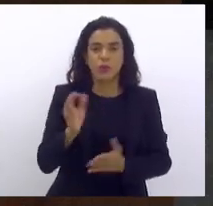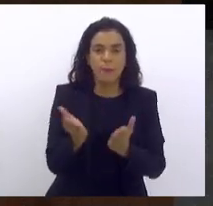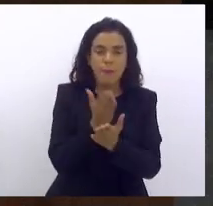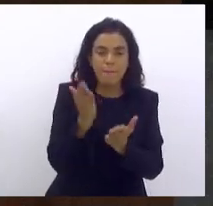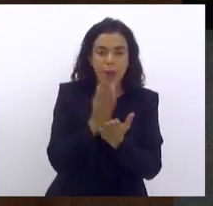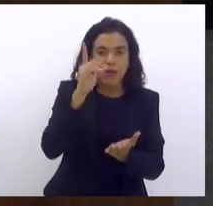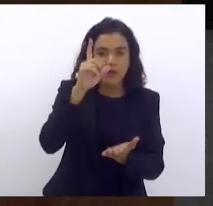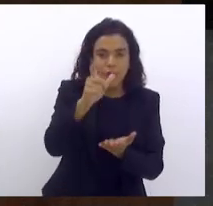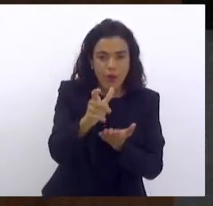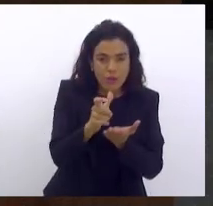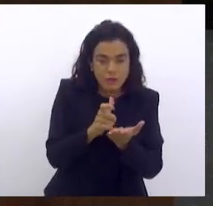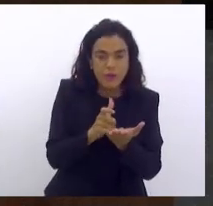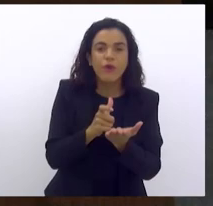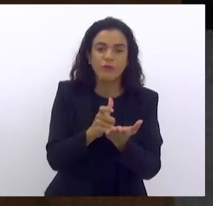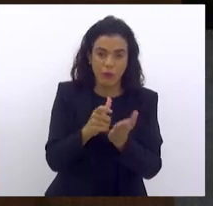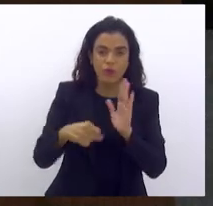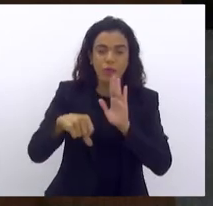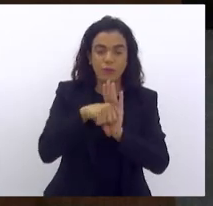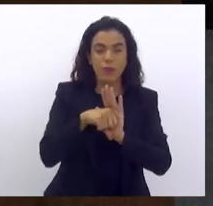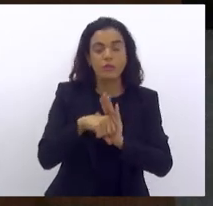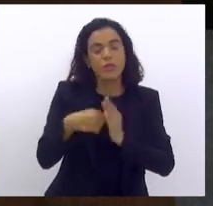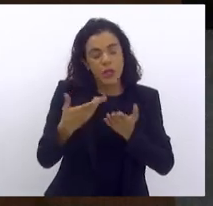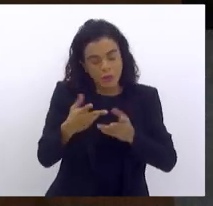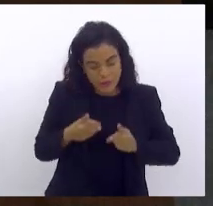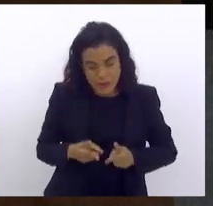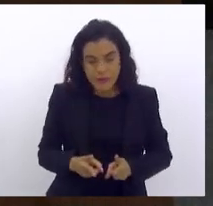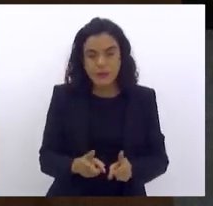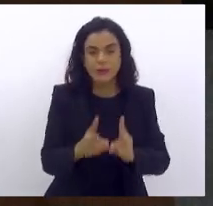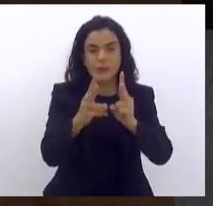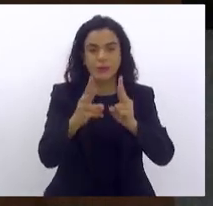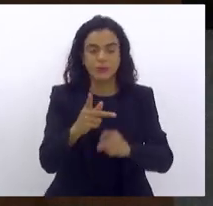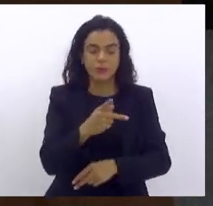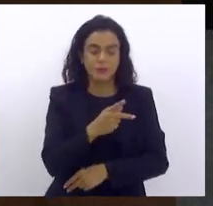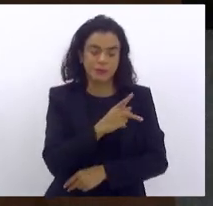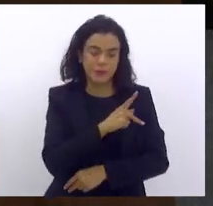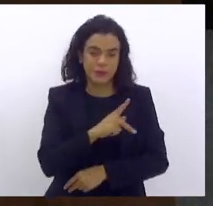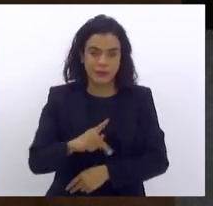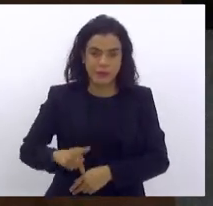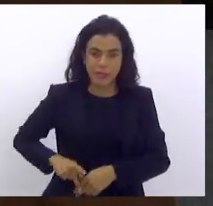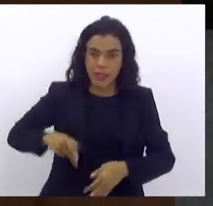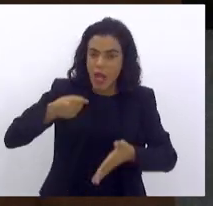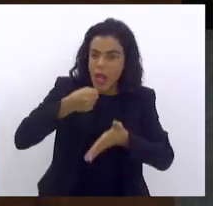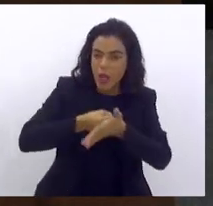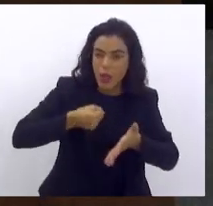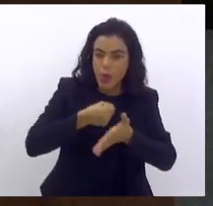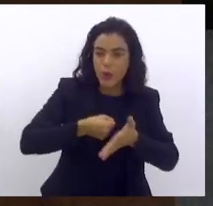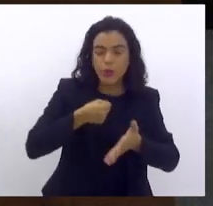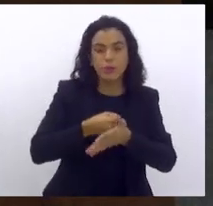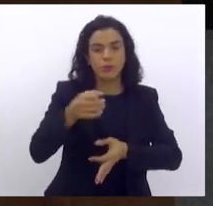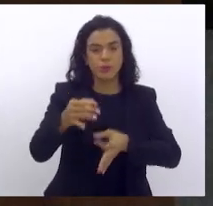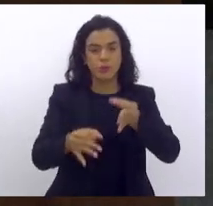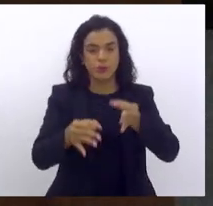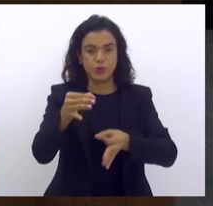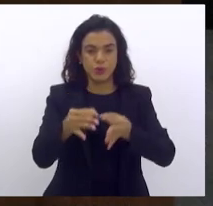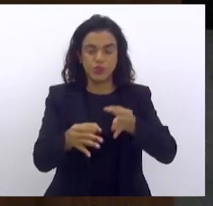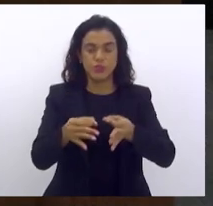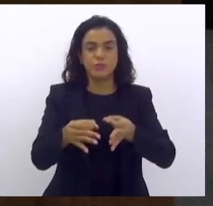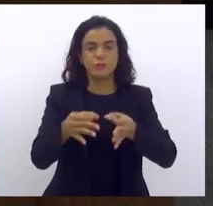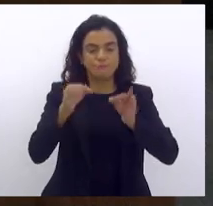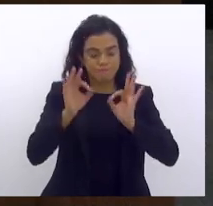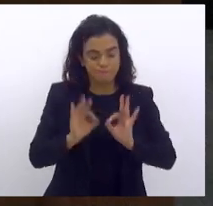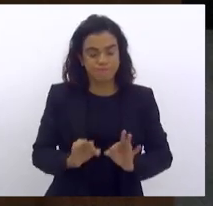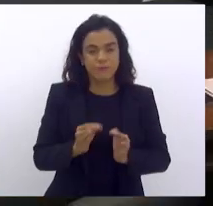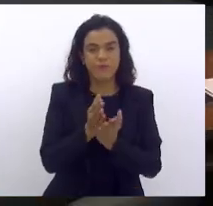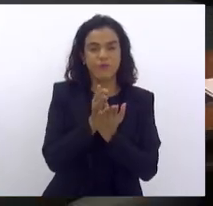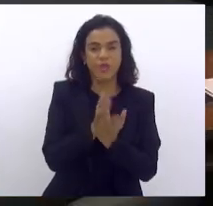fotográfico equivocado. Então, seguimos aí, senhor presidente, na luta por uma justiça com justeza. Muito